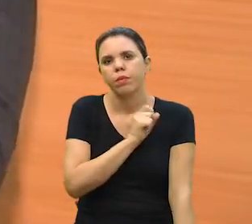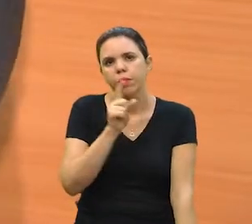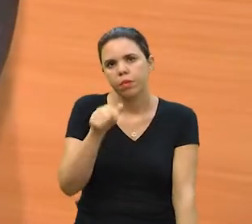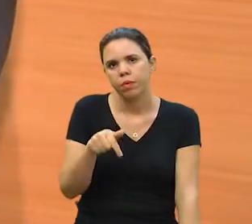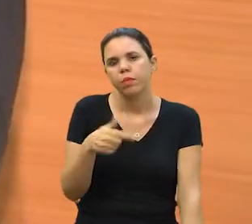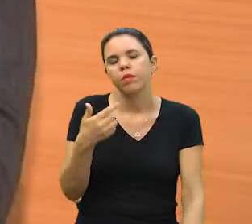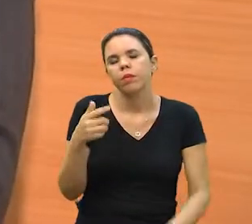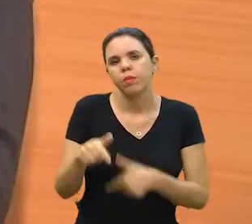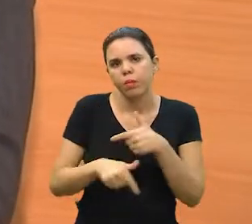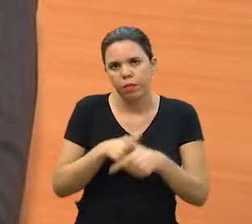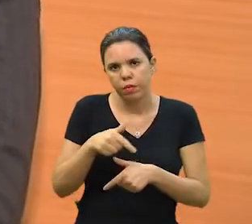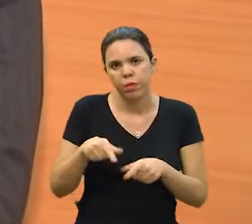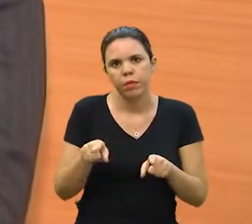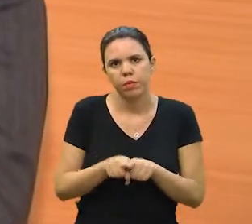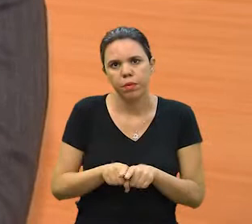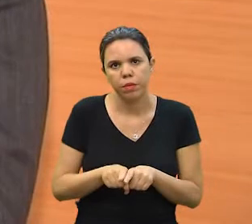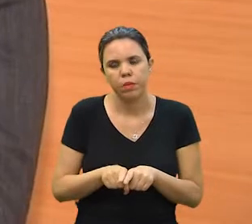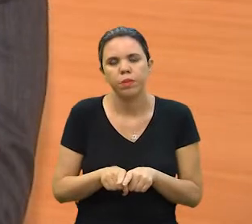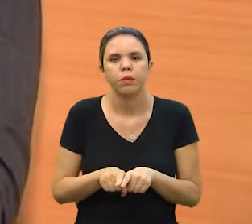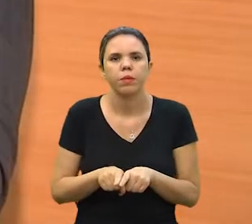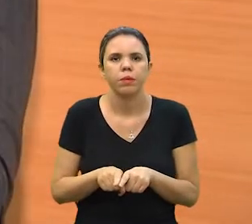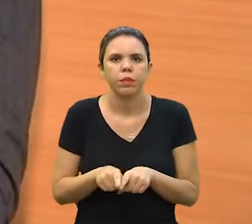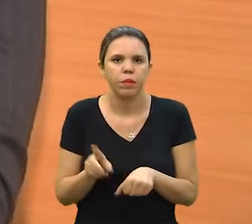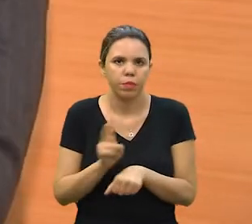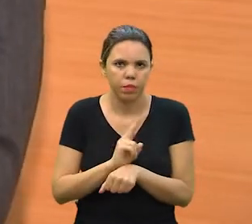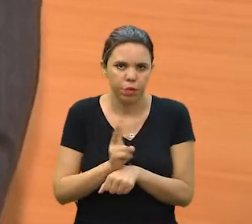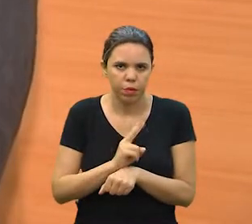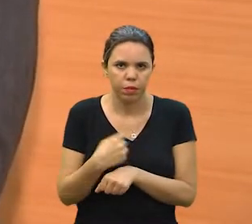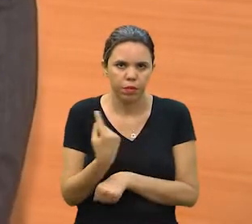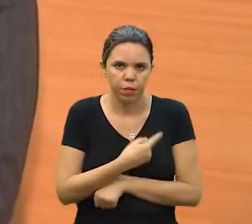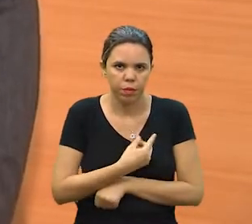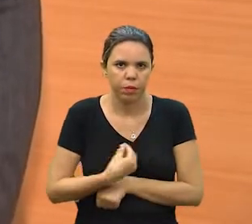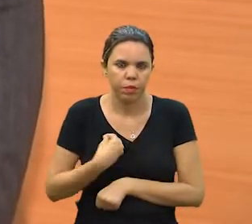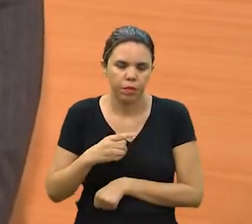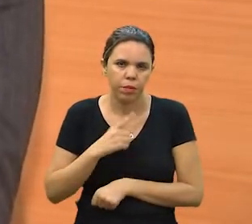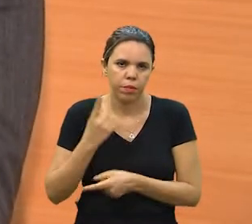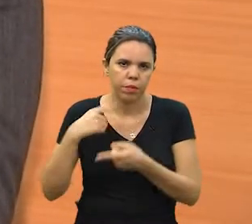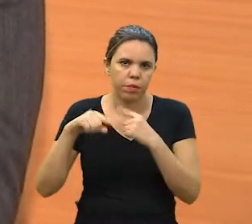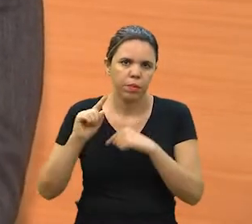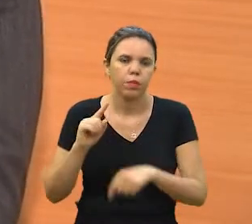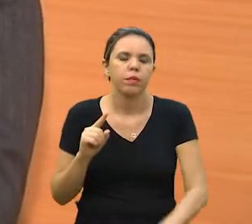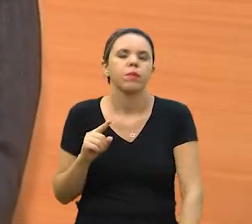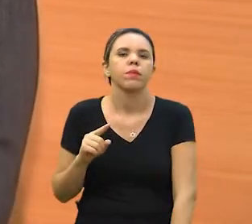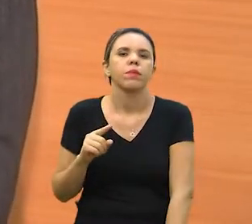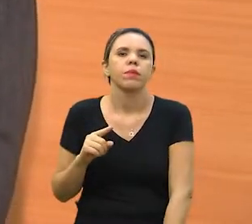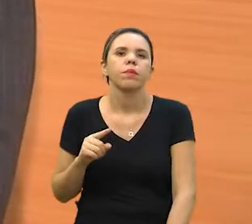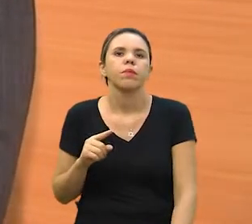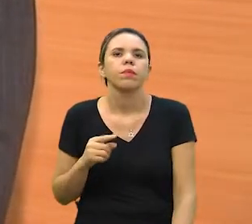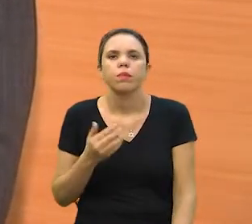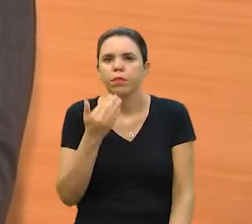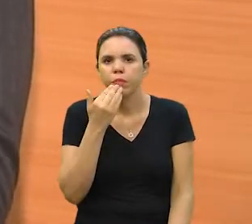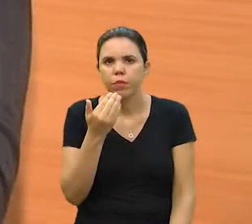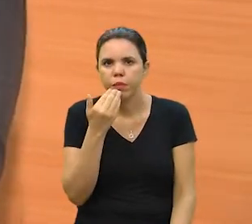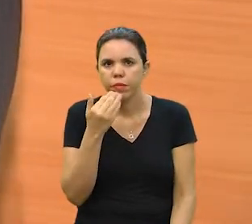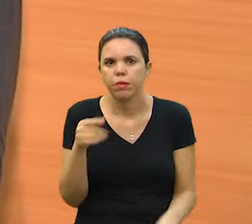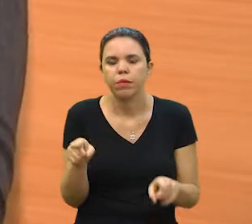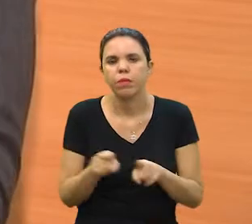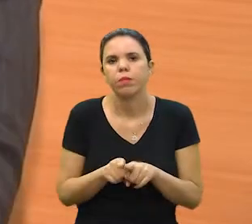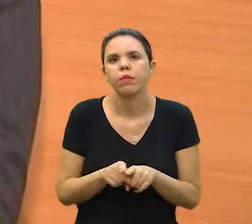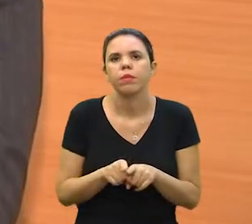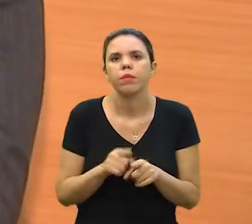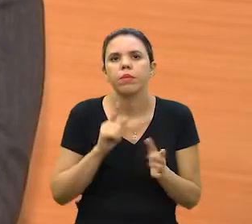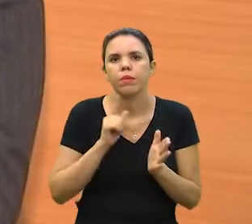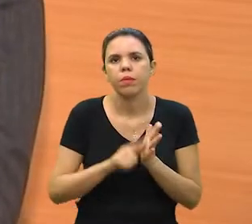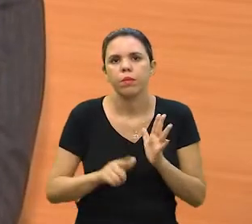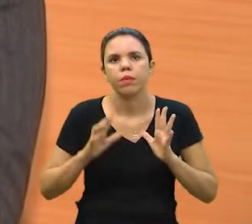E isso foi um trabalho também, tanto na área da segurança, que nós tivemos sucesso, a gente pediu também para